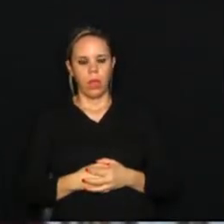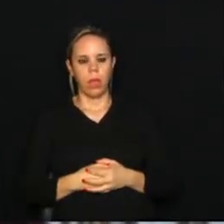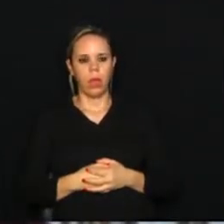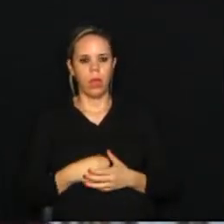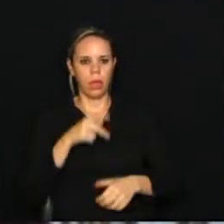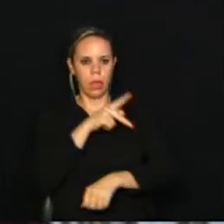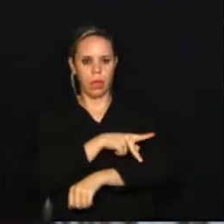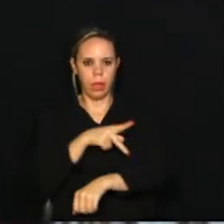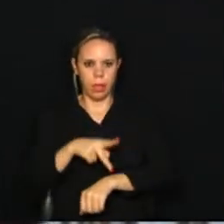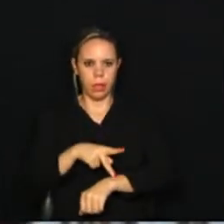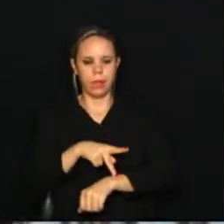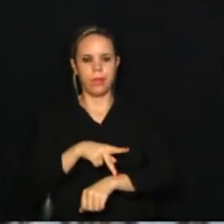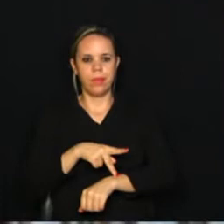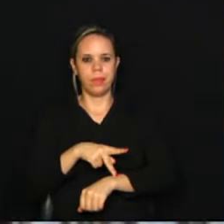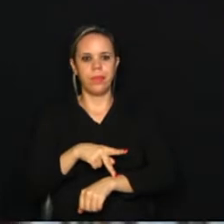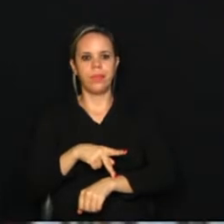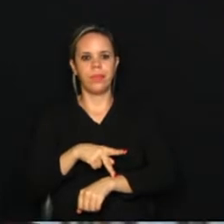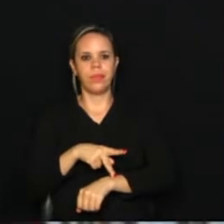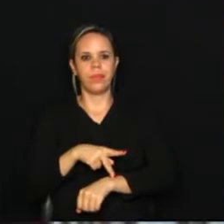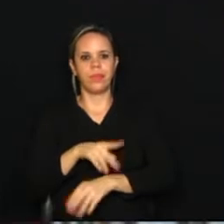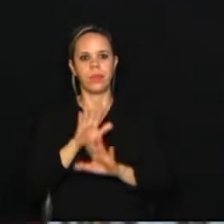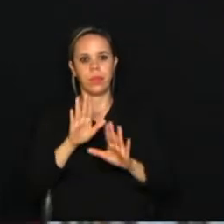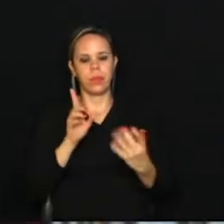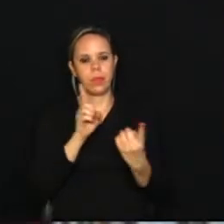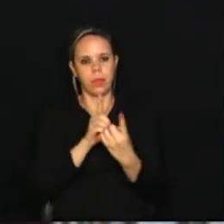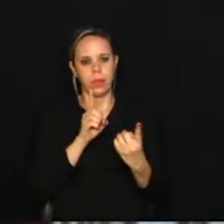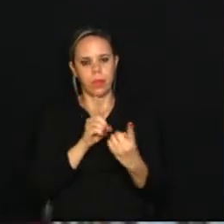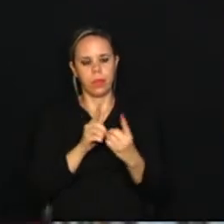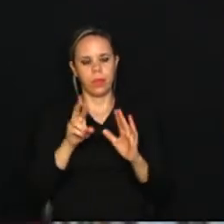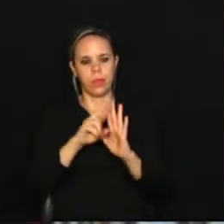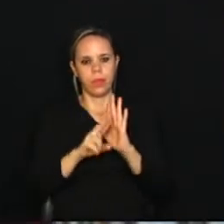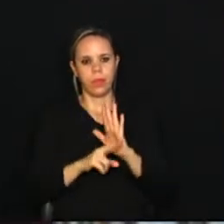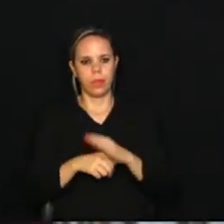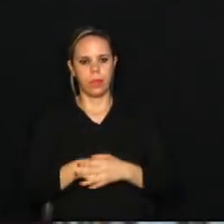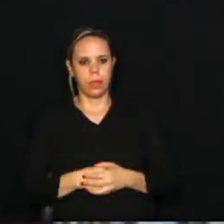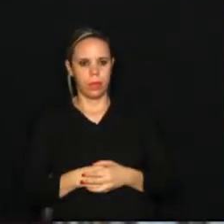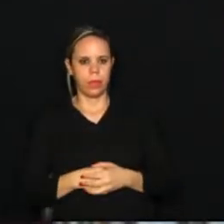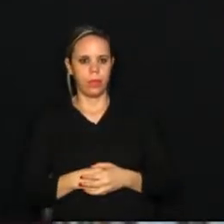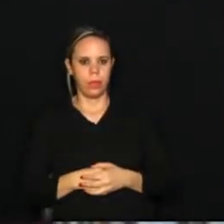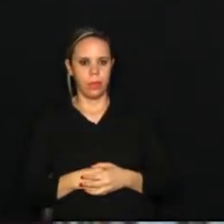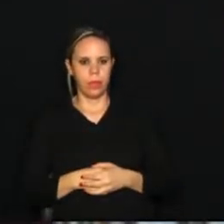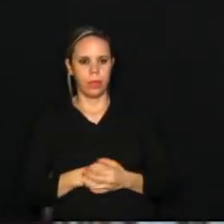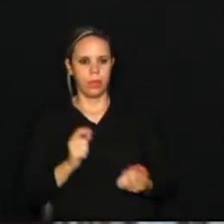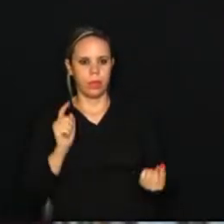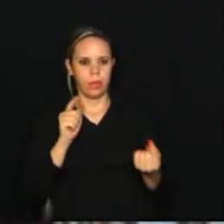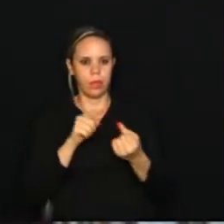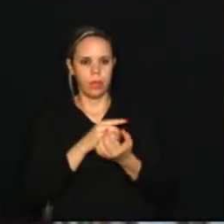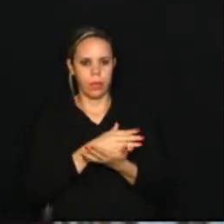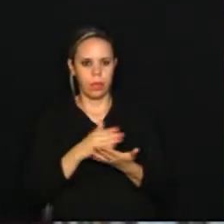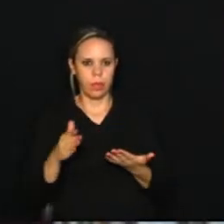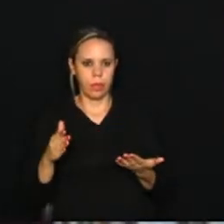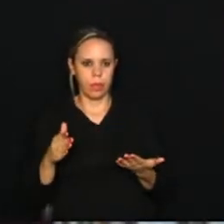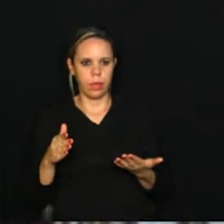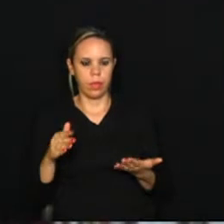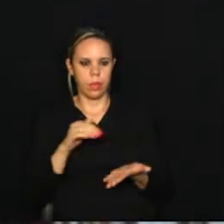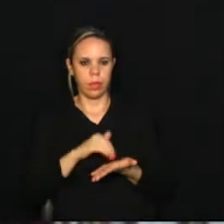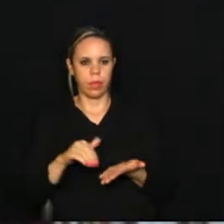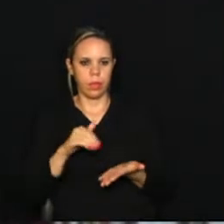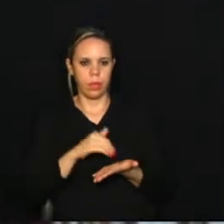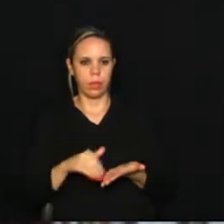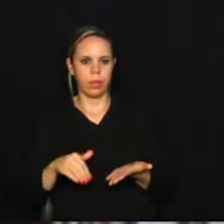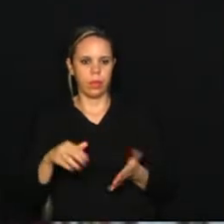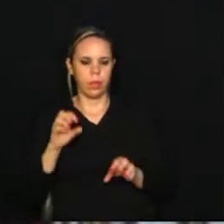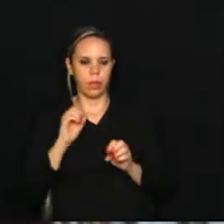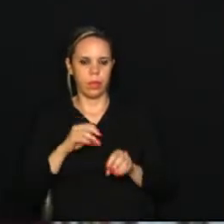pedagógico e para atender os protocolos, a intenção inicial da Secretaria Municipal